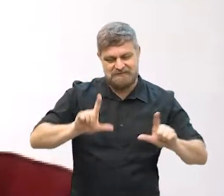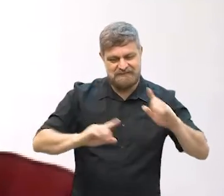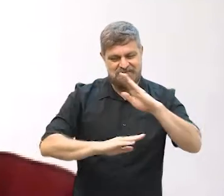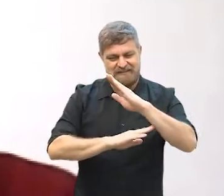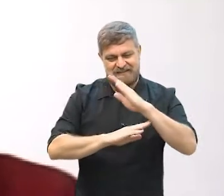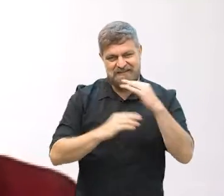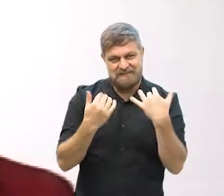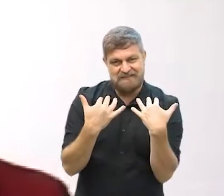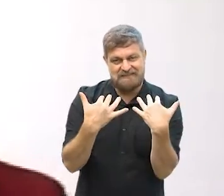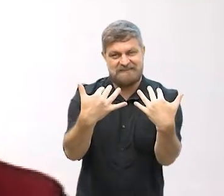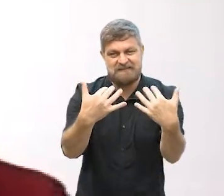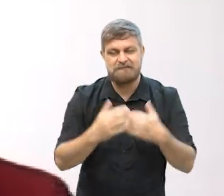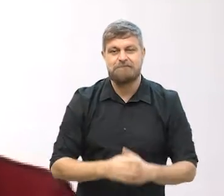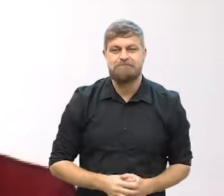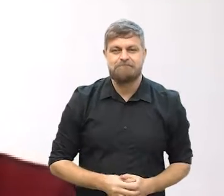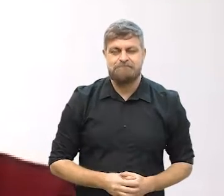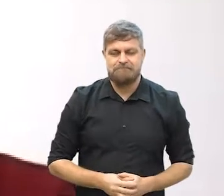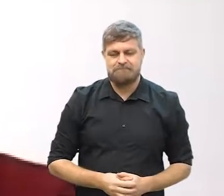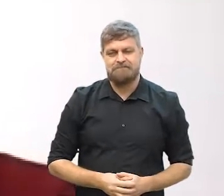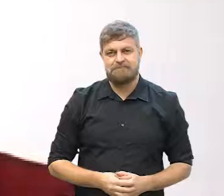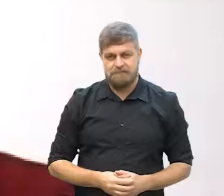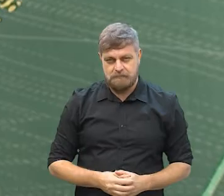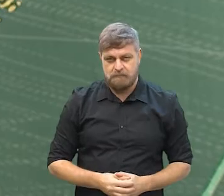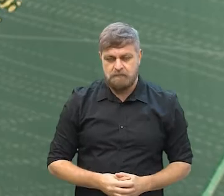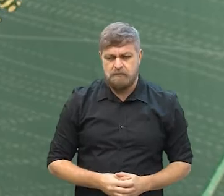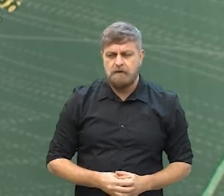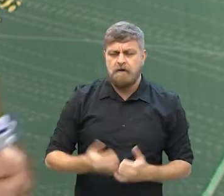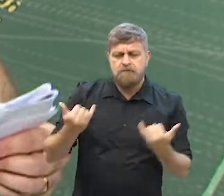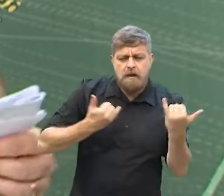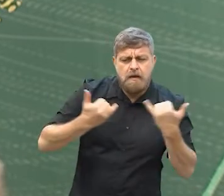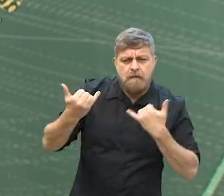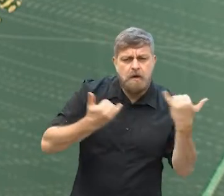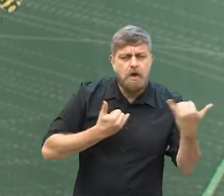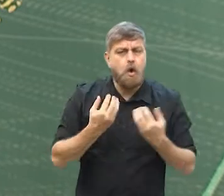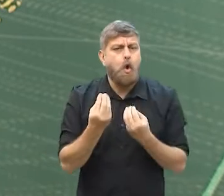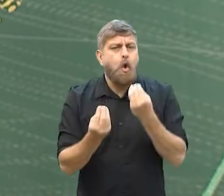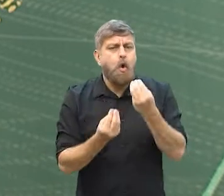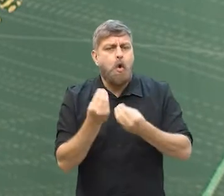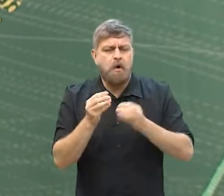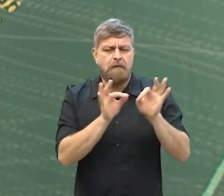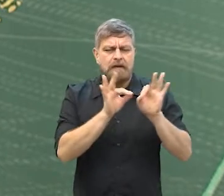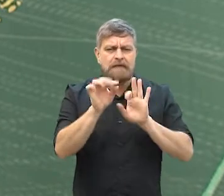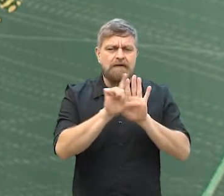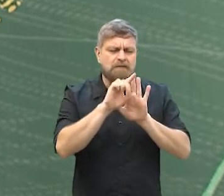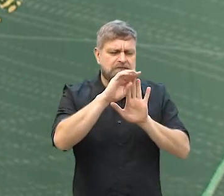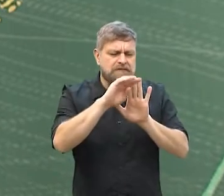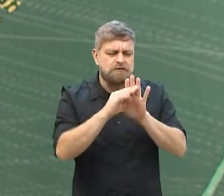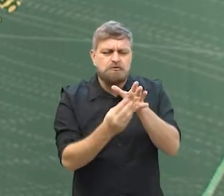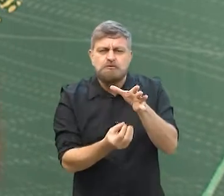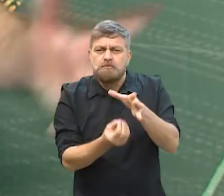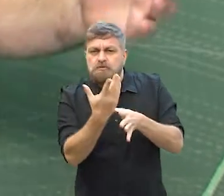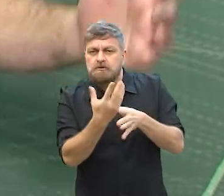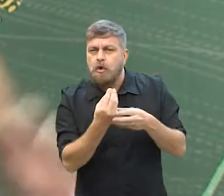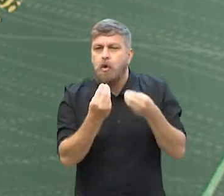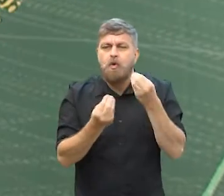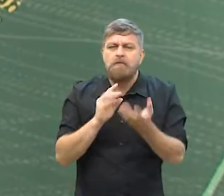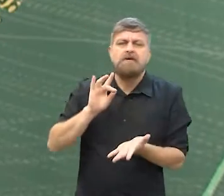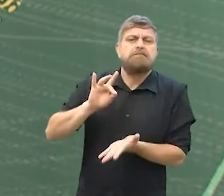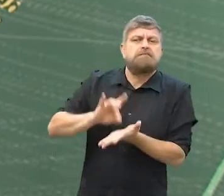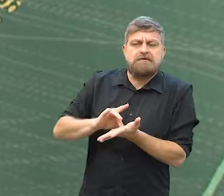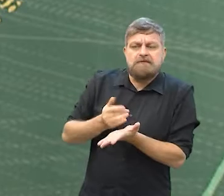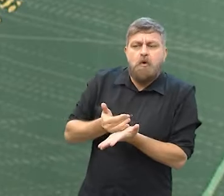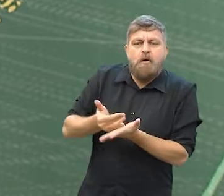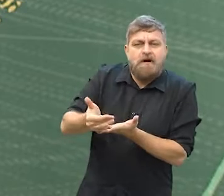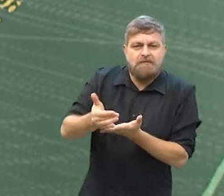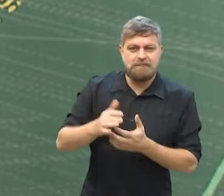TV Câmara Campinas. Beleza. Conta pra gente então como foi esse projeto, qual foi a origem disso